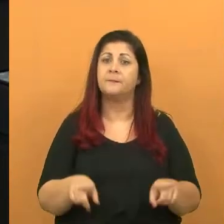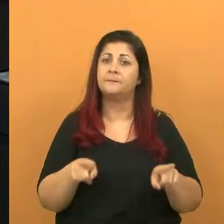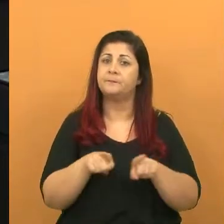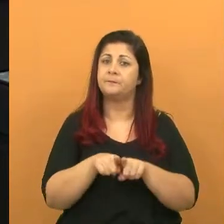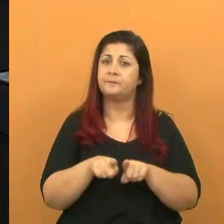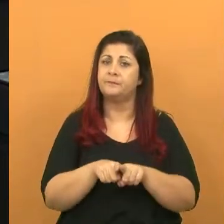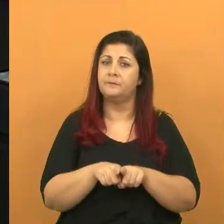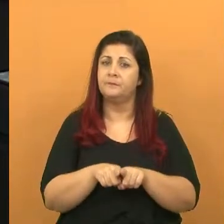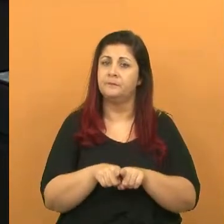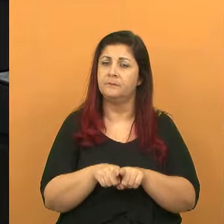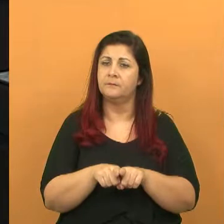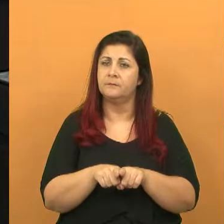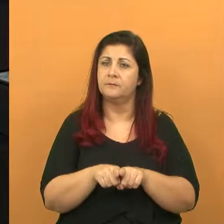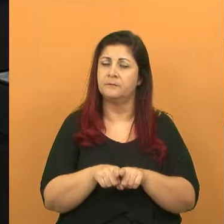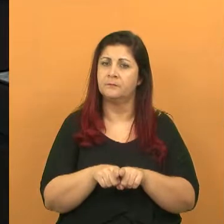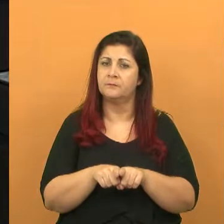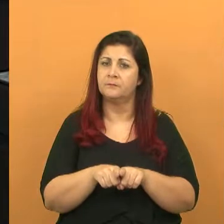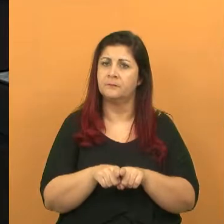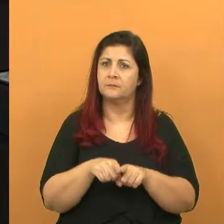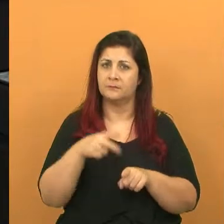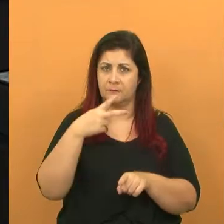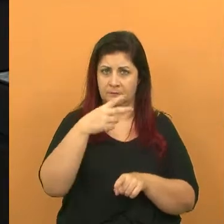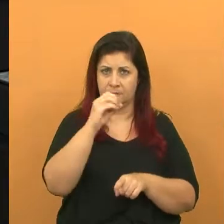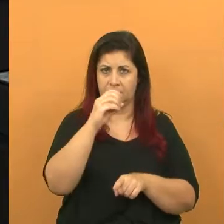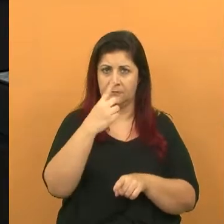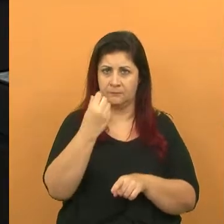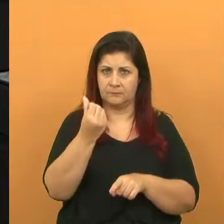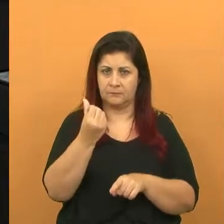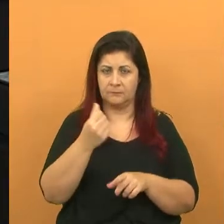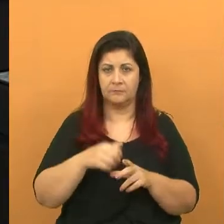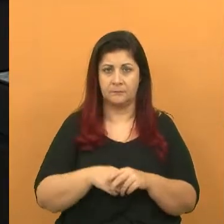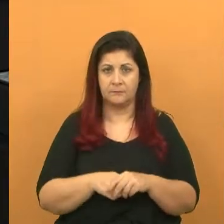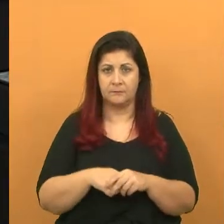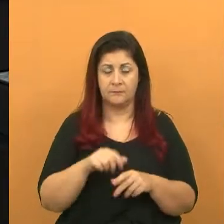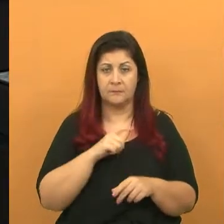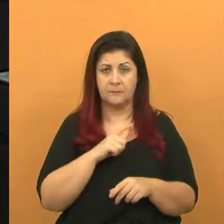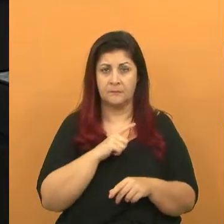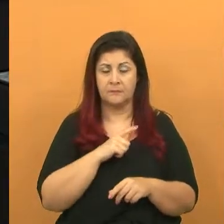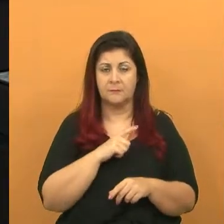registro que o quê? Que em 2016 foi proclamado,